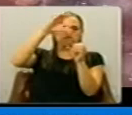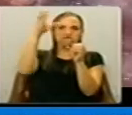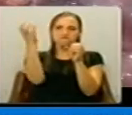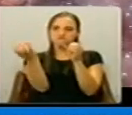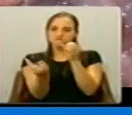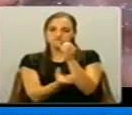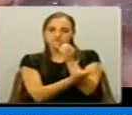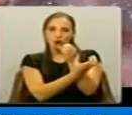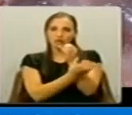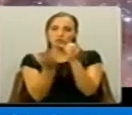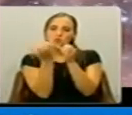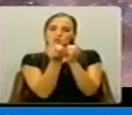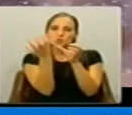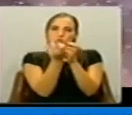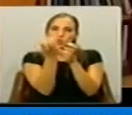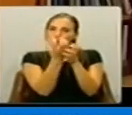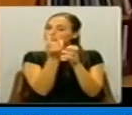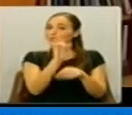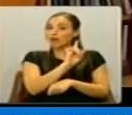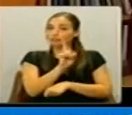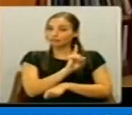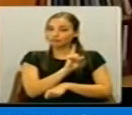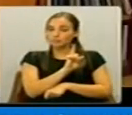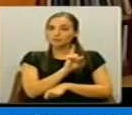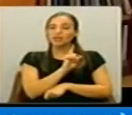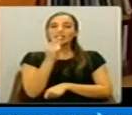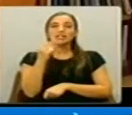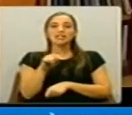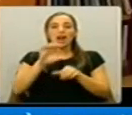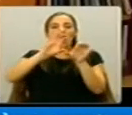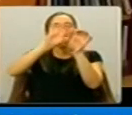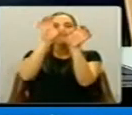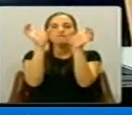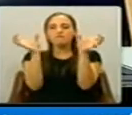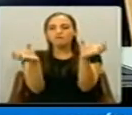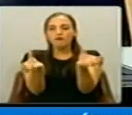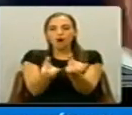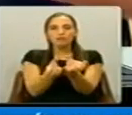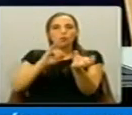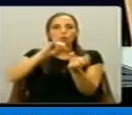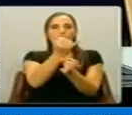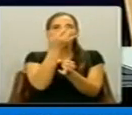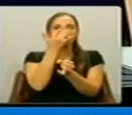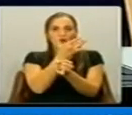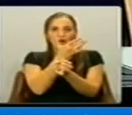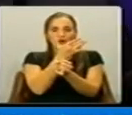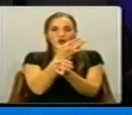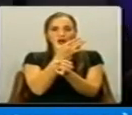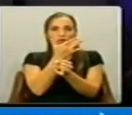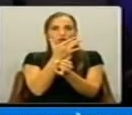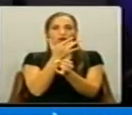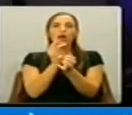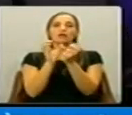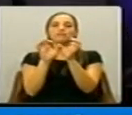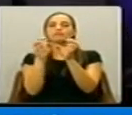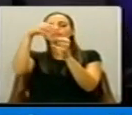ser sugado pelo buraco negro, não, nós temos uma espécie de um halo todo à volta do buraco negro, em que há projeção desse disco em cima, abaixo, de um